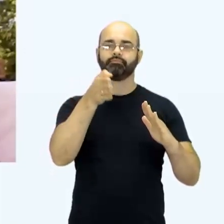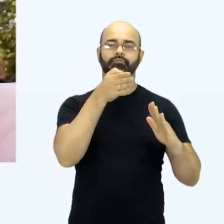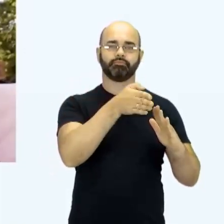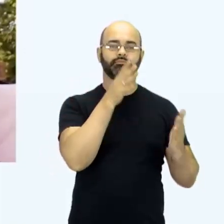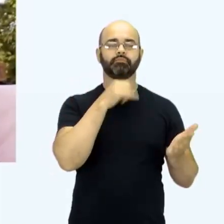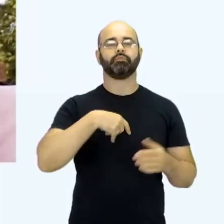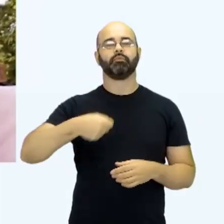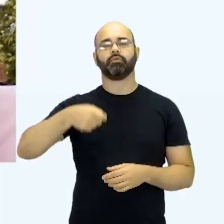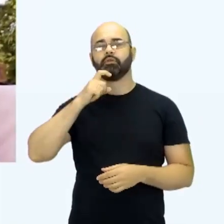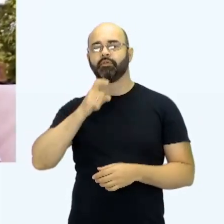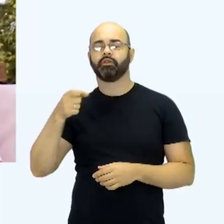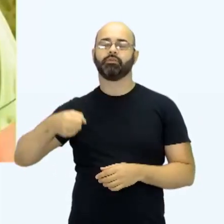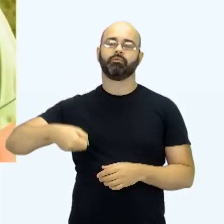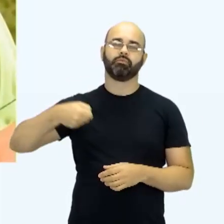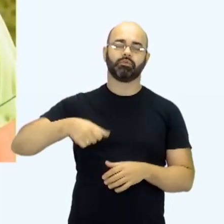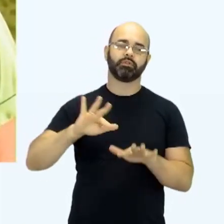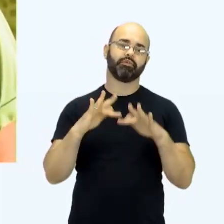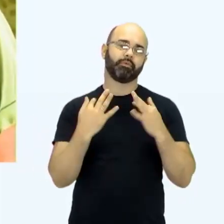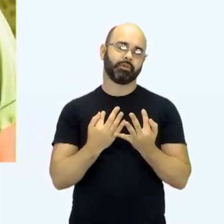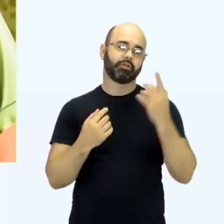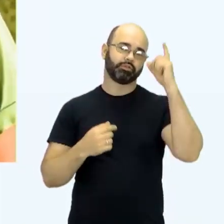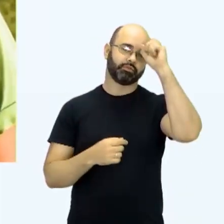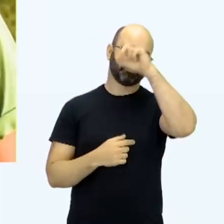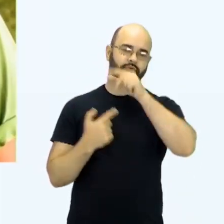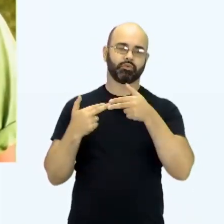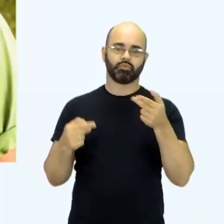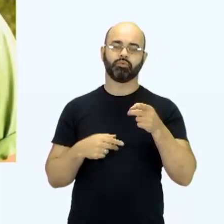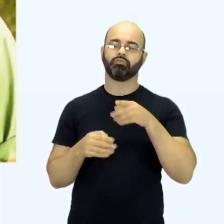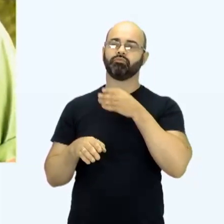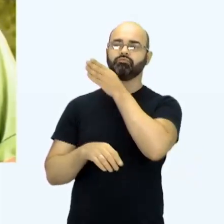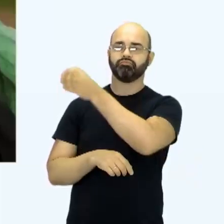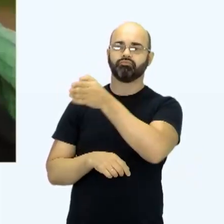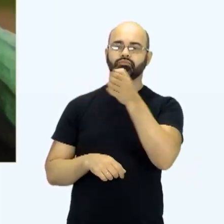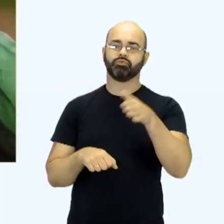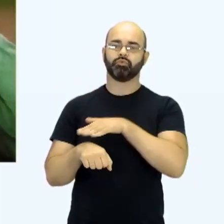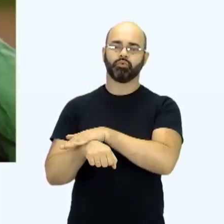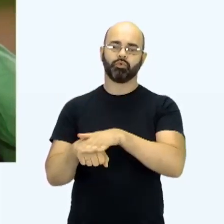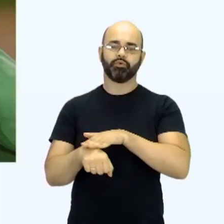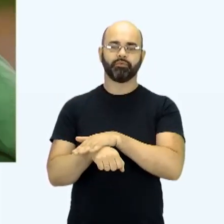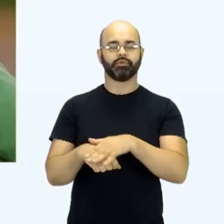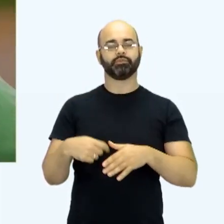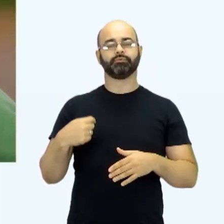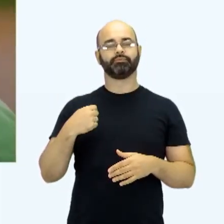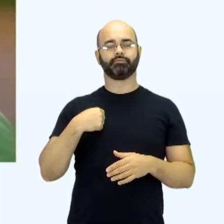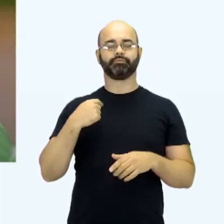Bolsa Família, quais as dificuldades. Meu trabalho voluntário começou quando eu fazia técnico no